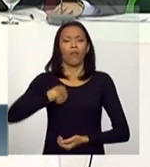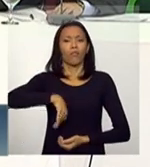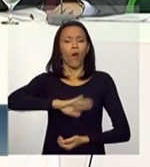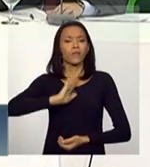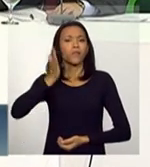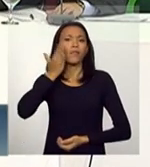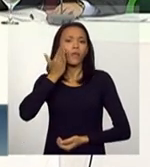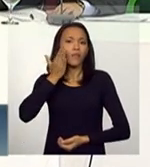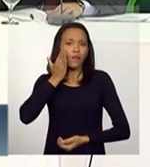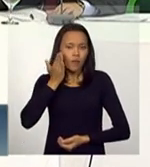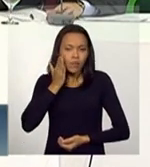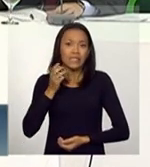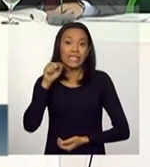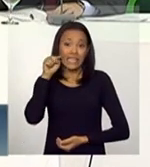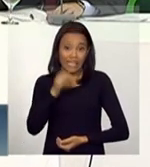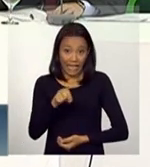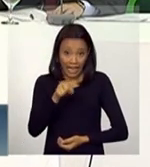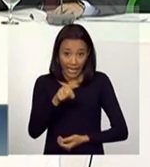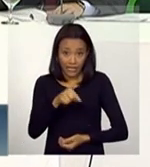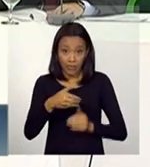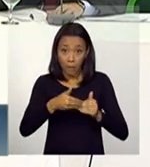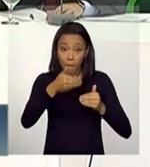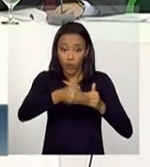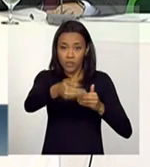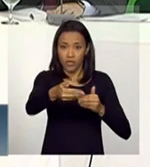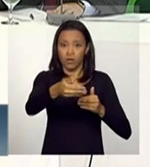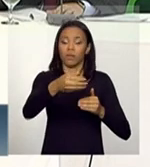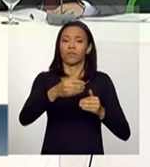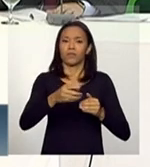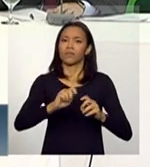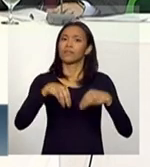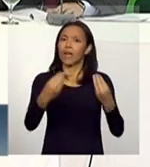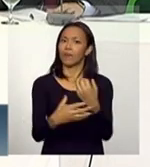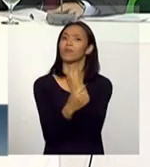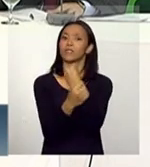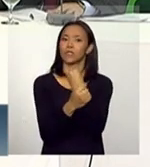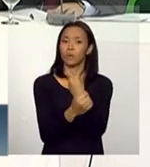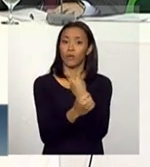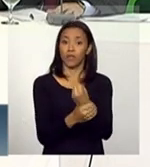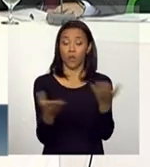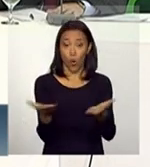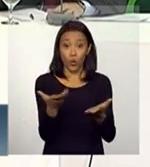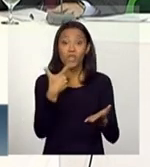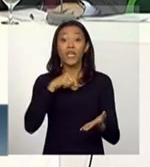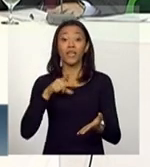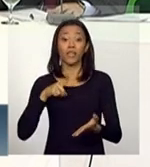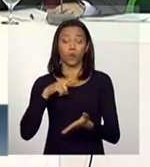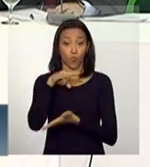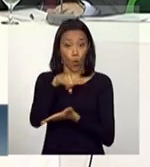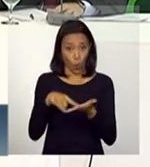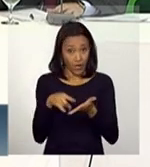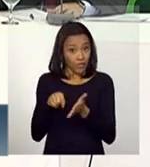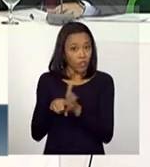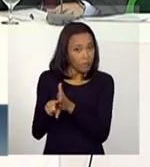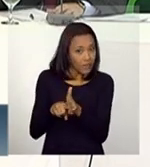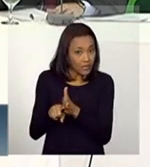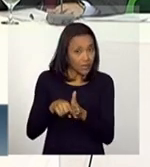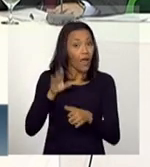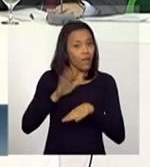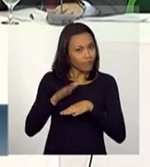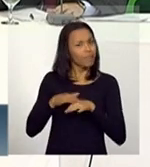Nós entendemos que esse procedimento ele dá mais segurança jurídica. Hoje, quem tem um requerimento de pesquisa, ele tem uma